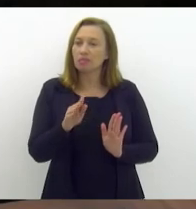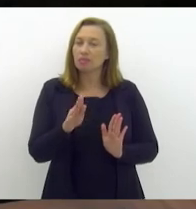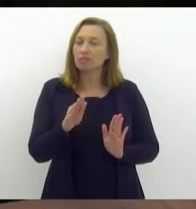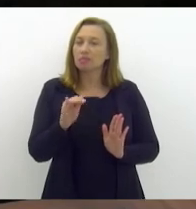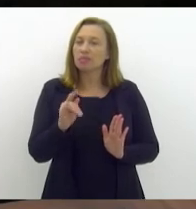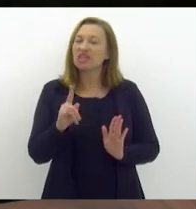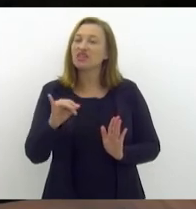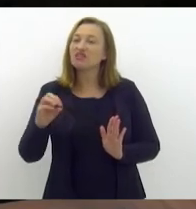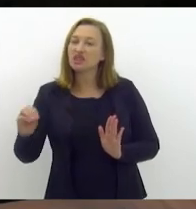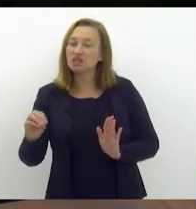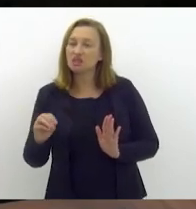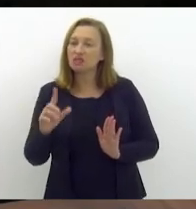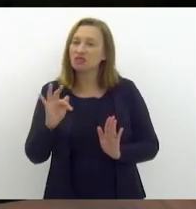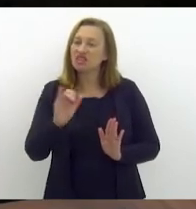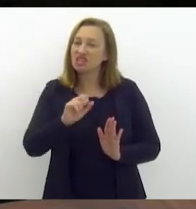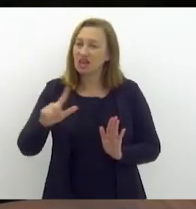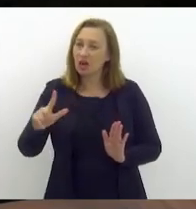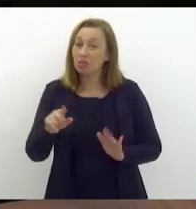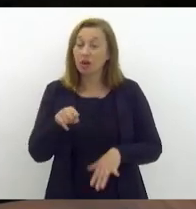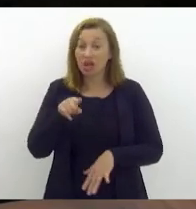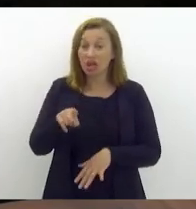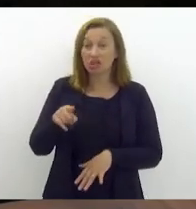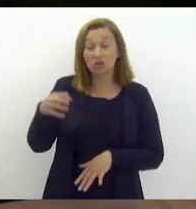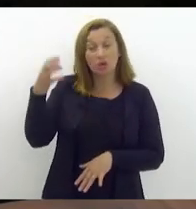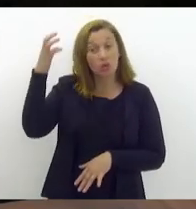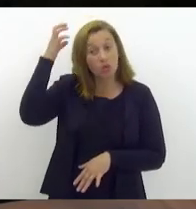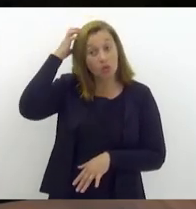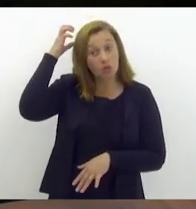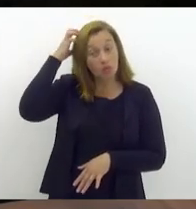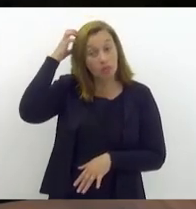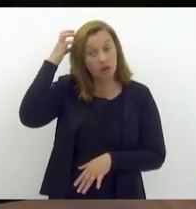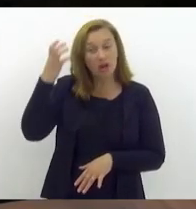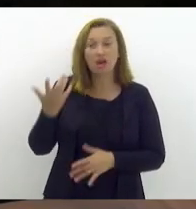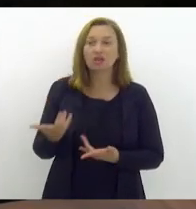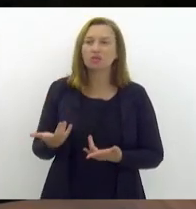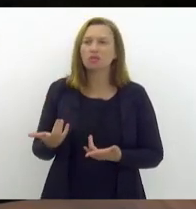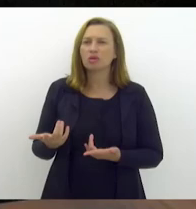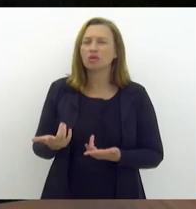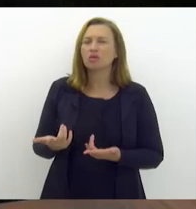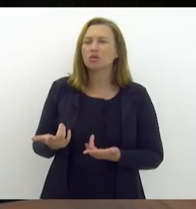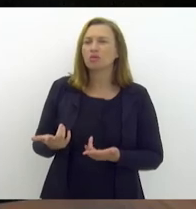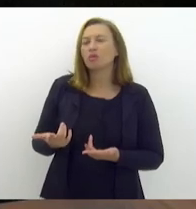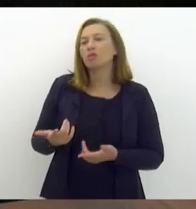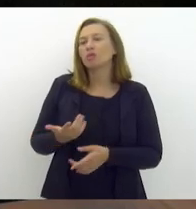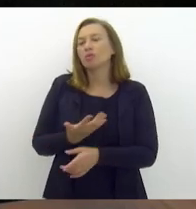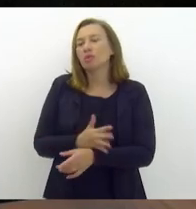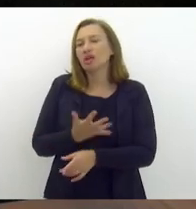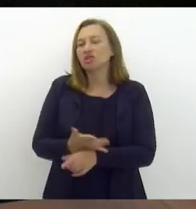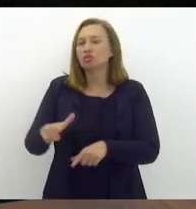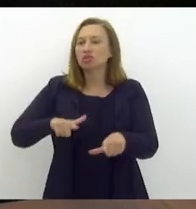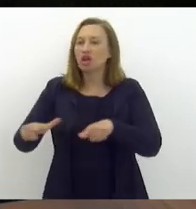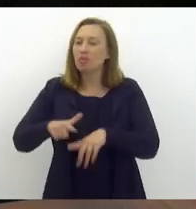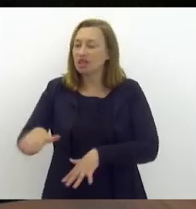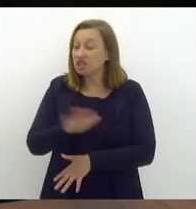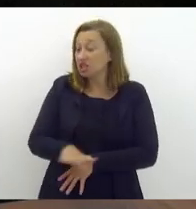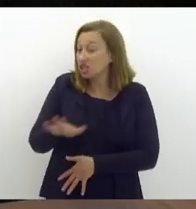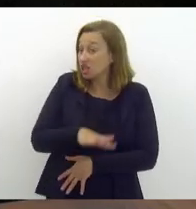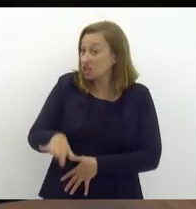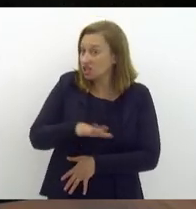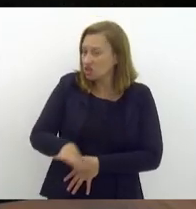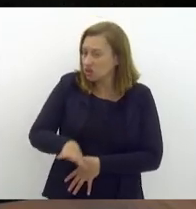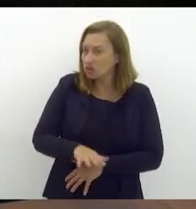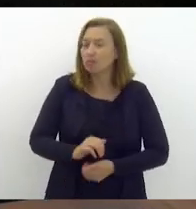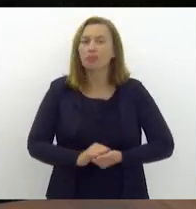que tenham sido condenados por prática do trabalho infantil, ele é importante, senhora presidente, porque como se não